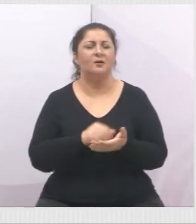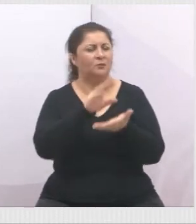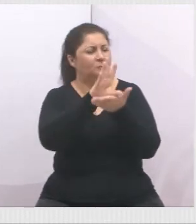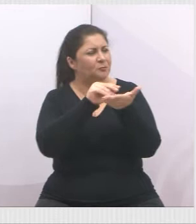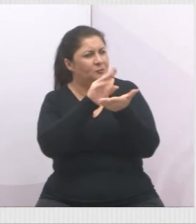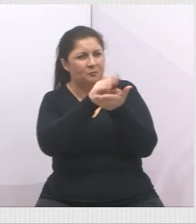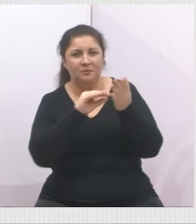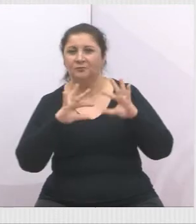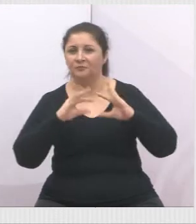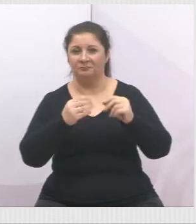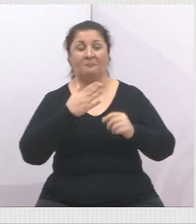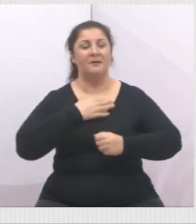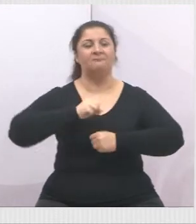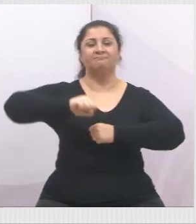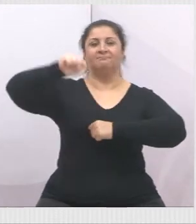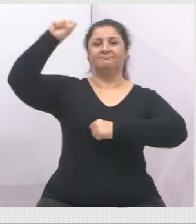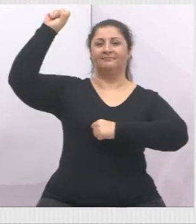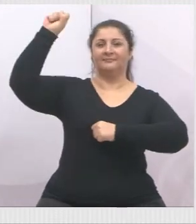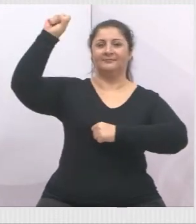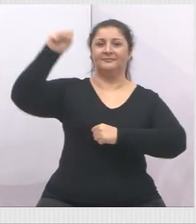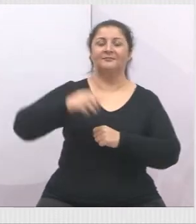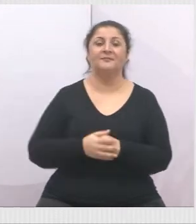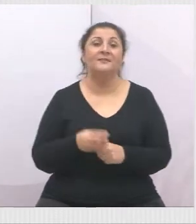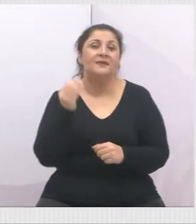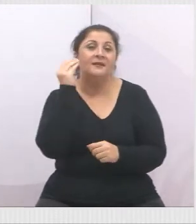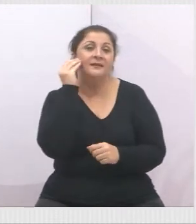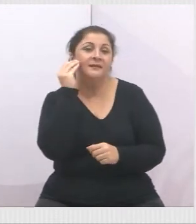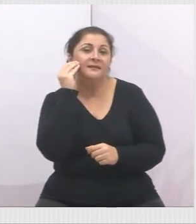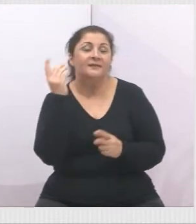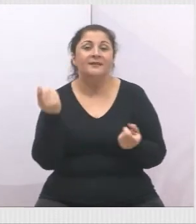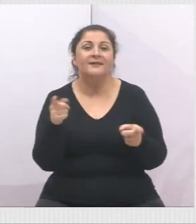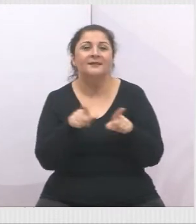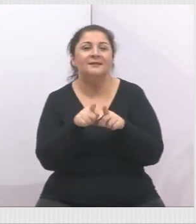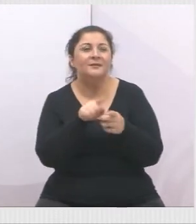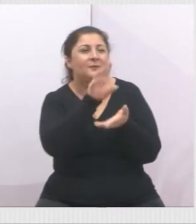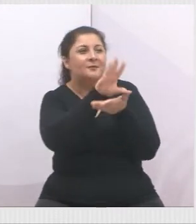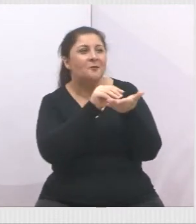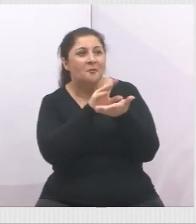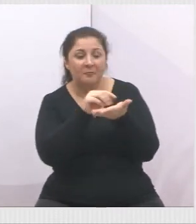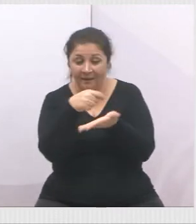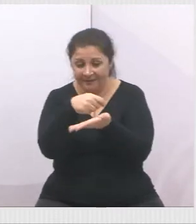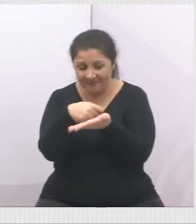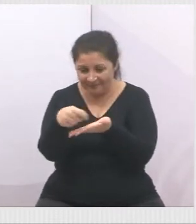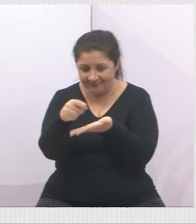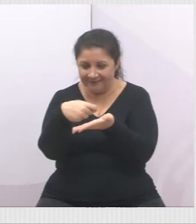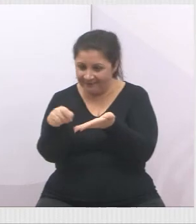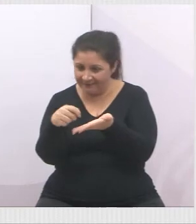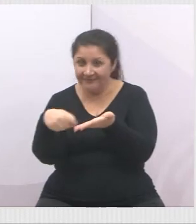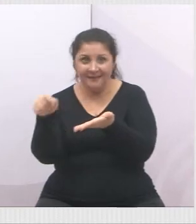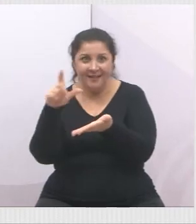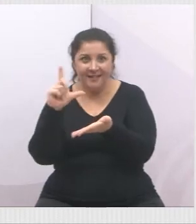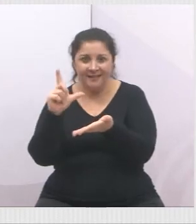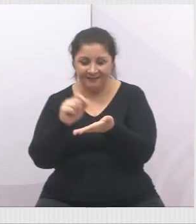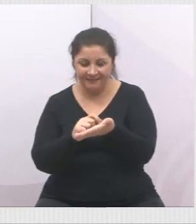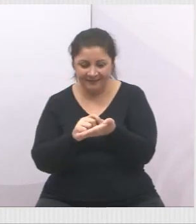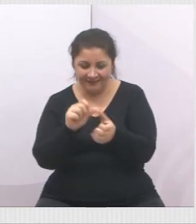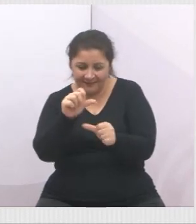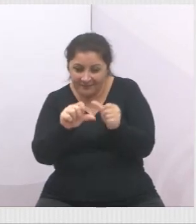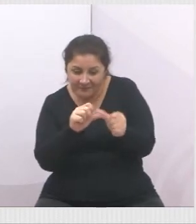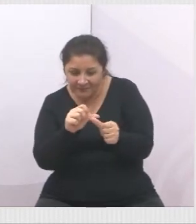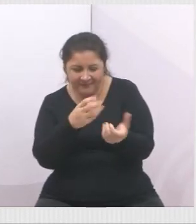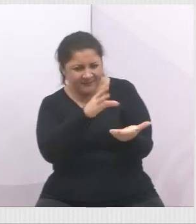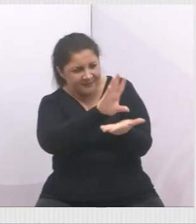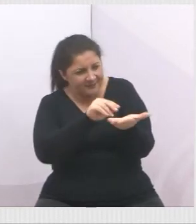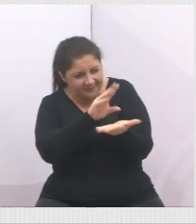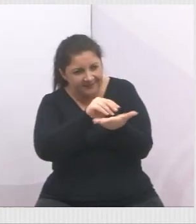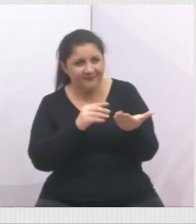ele era o meu herói. Eu tentava até copiar a letra dele e transformar a minha mais parecida possível